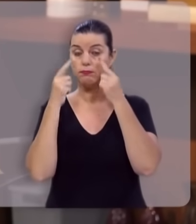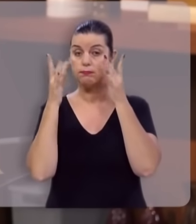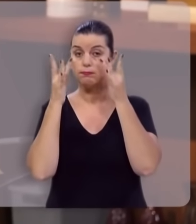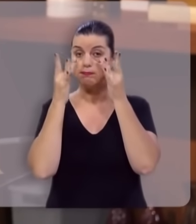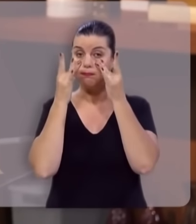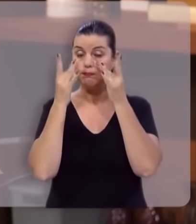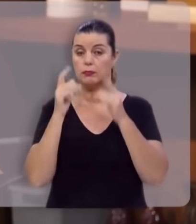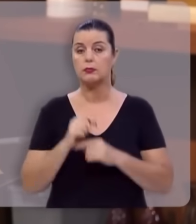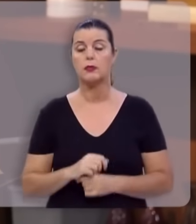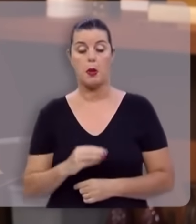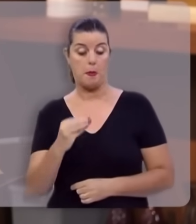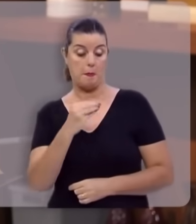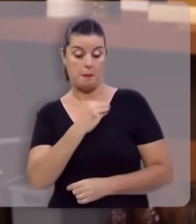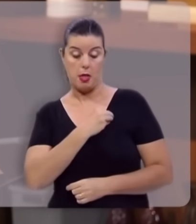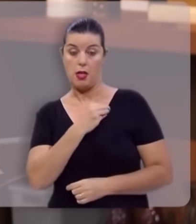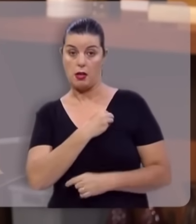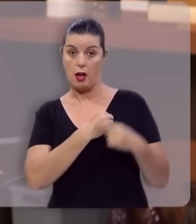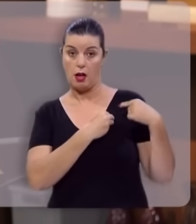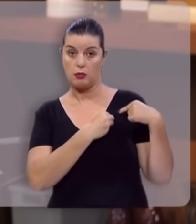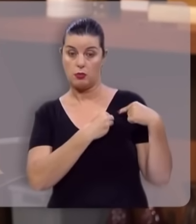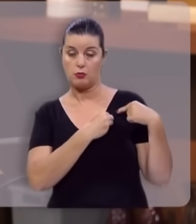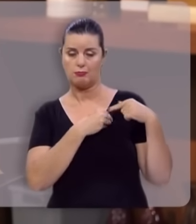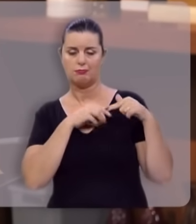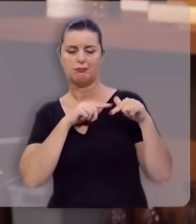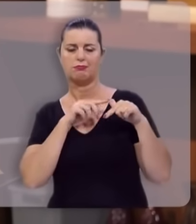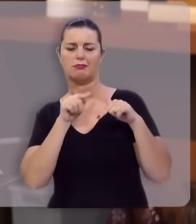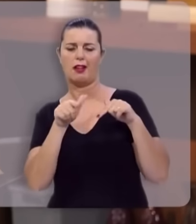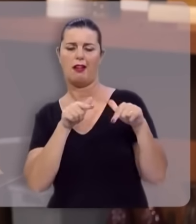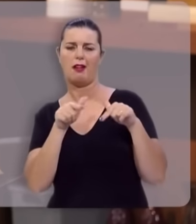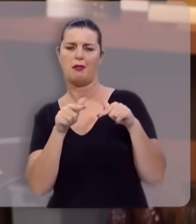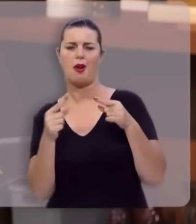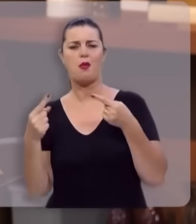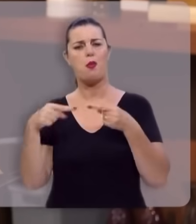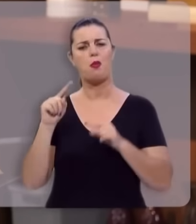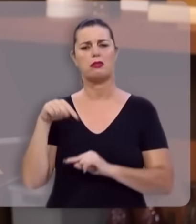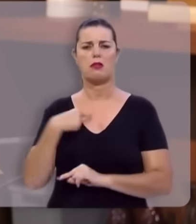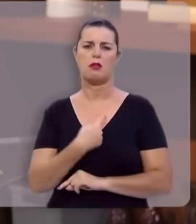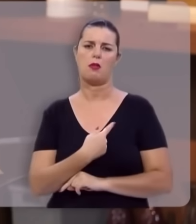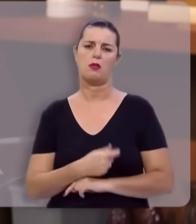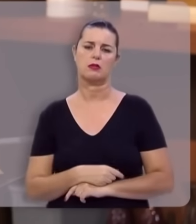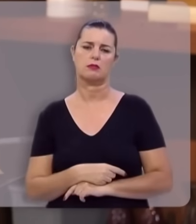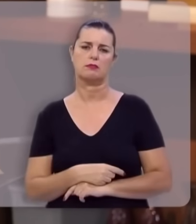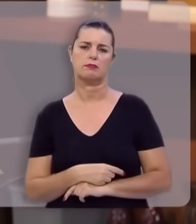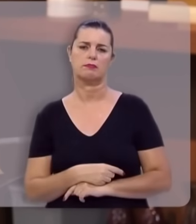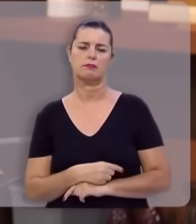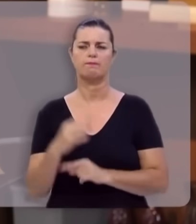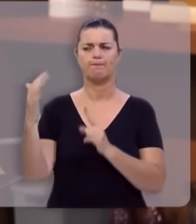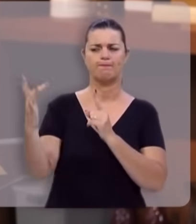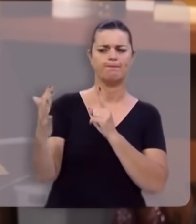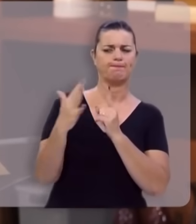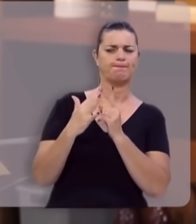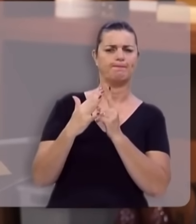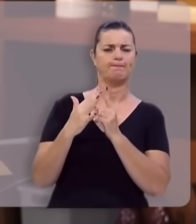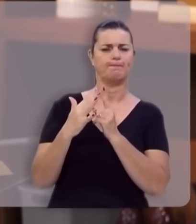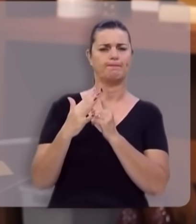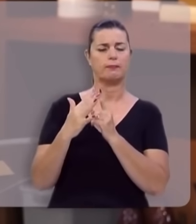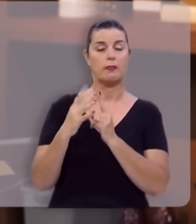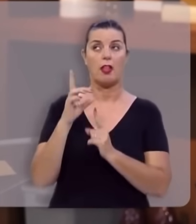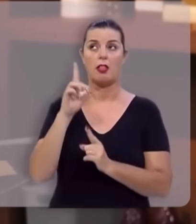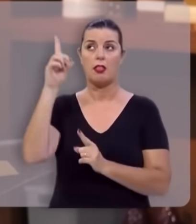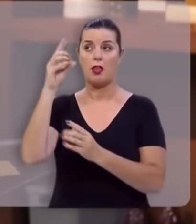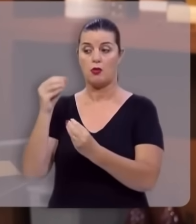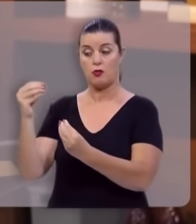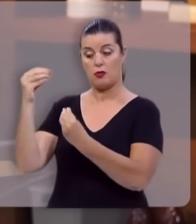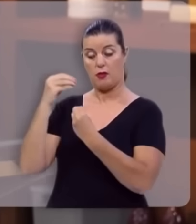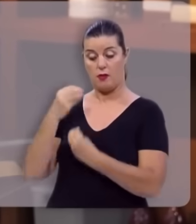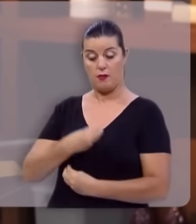é que o pecado trabalha contra nós. Paulo diz que Deus nos deu vida